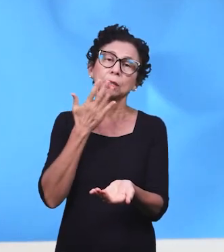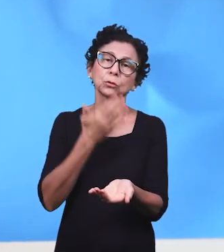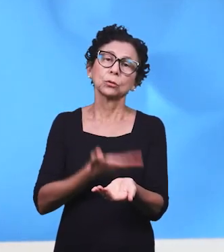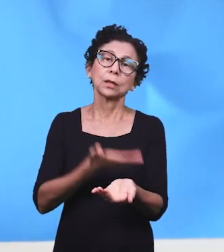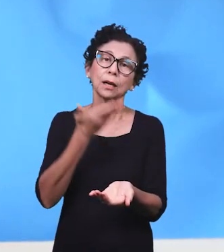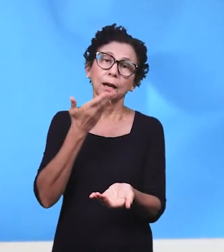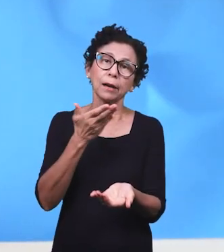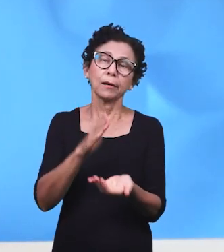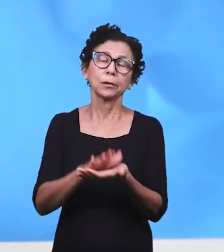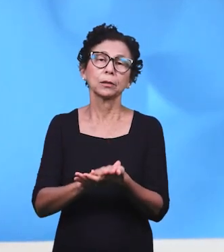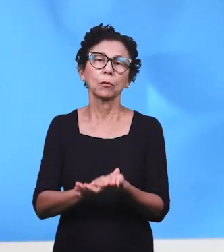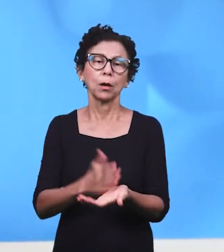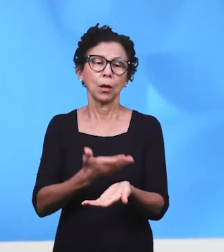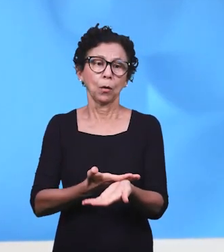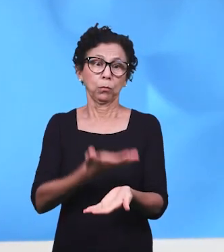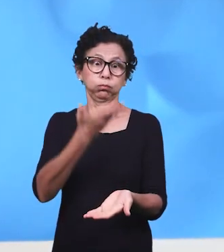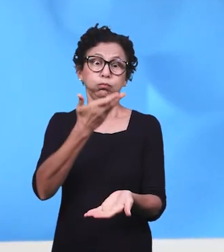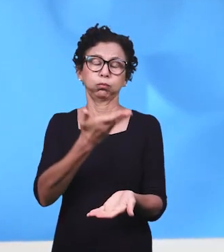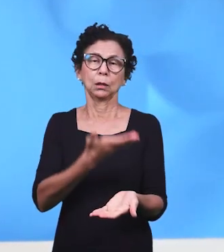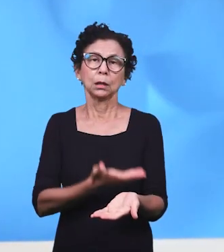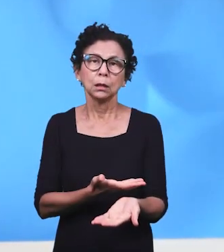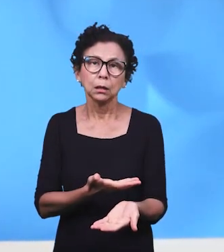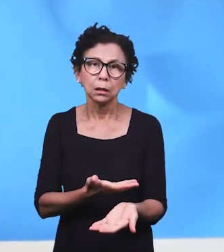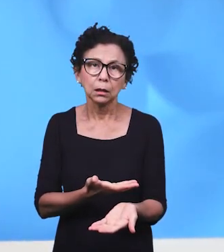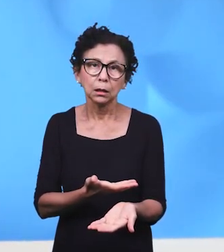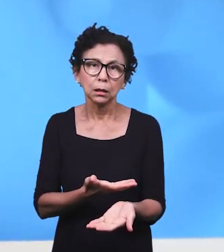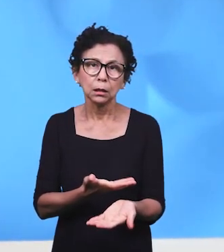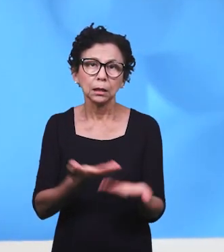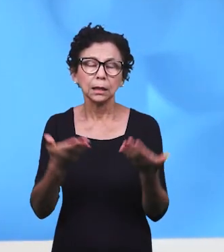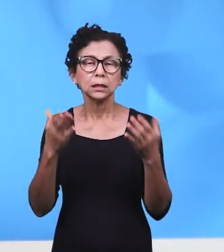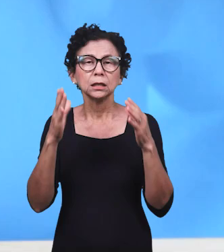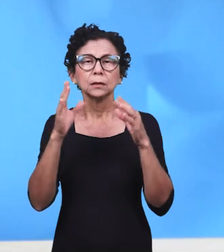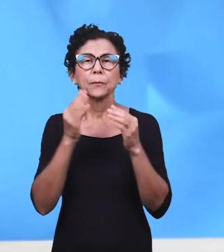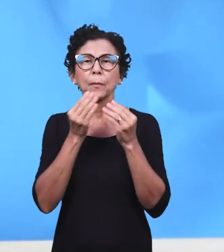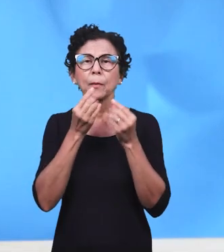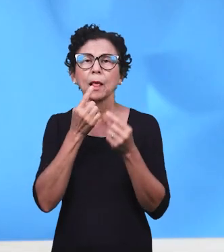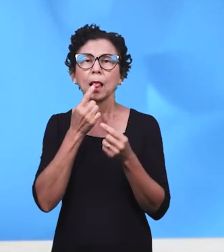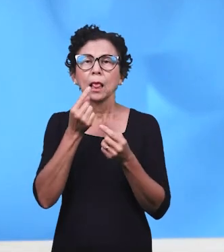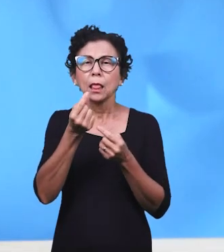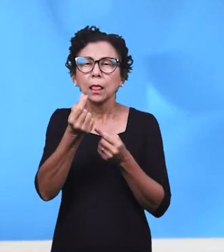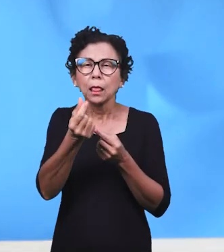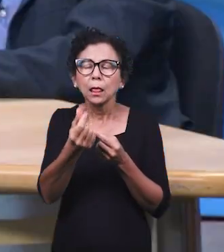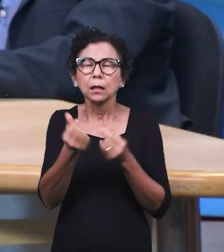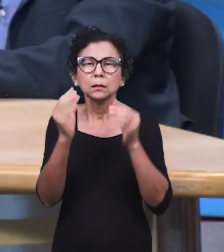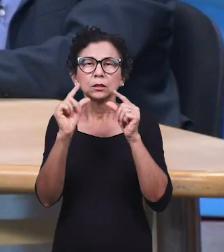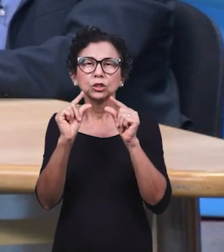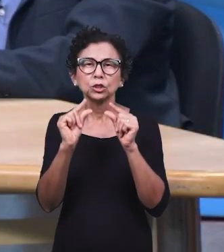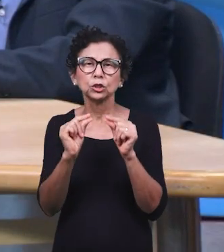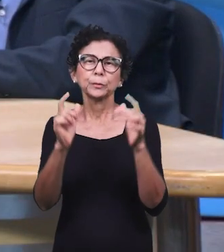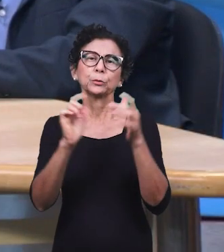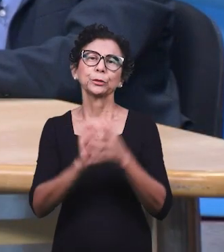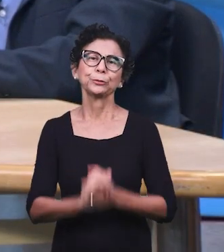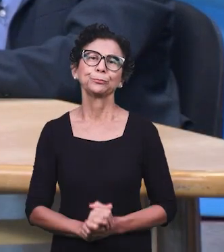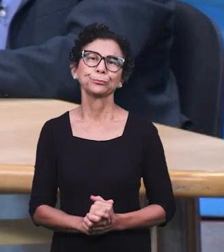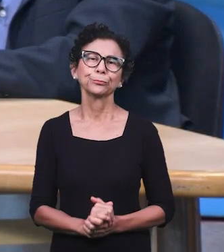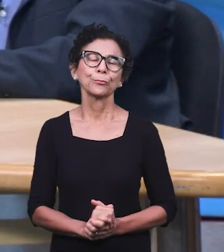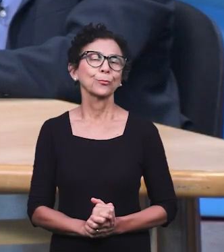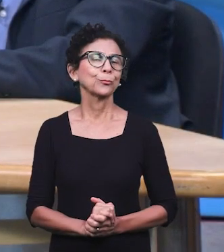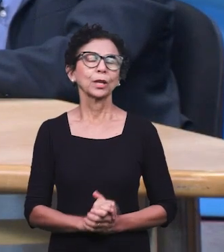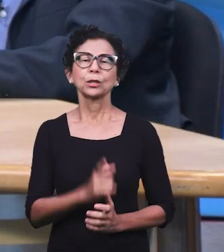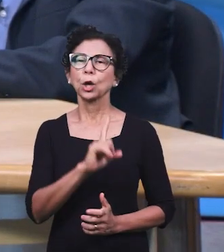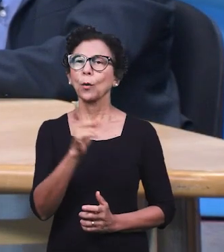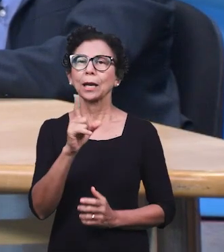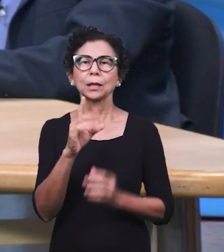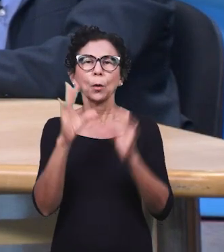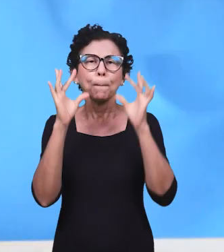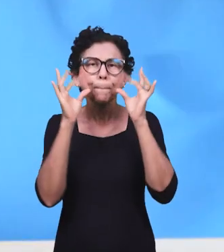a baixa salivar. E se a saliva baixa, a prótese, que para quem usa, não fica fixa. Então, o estudo